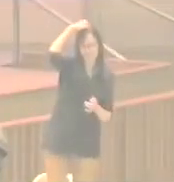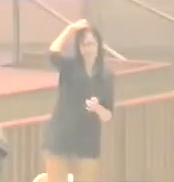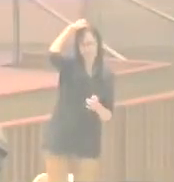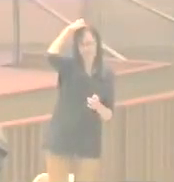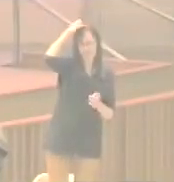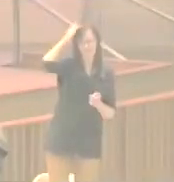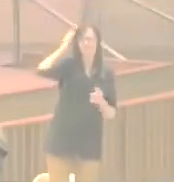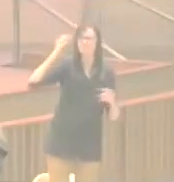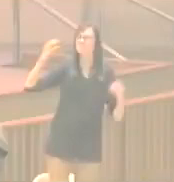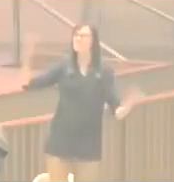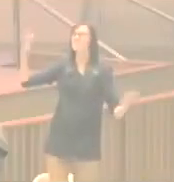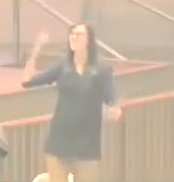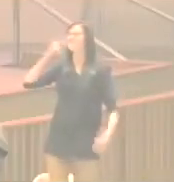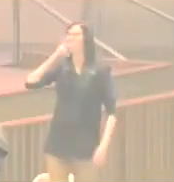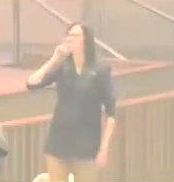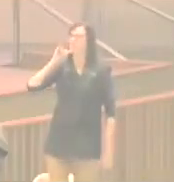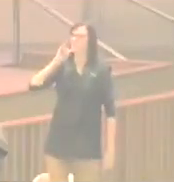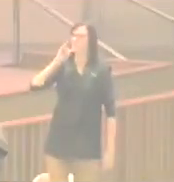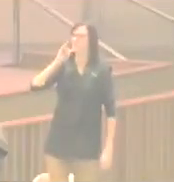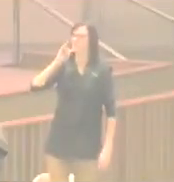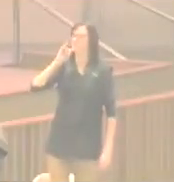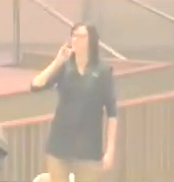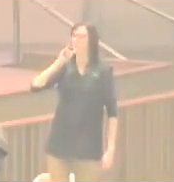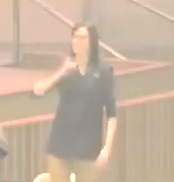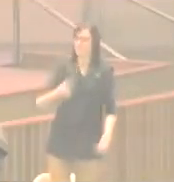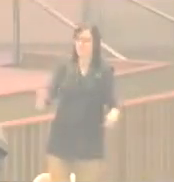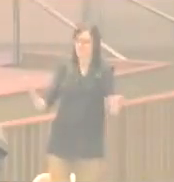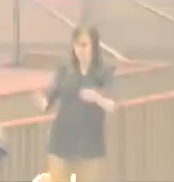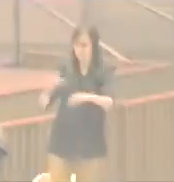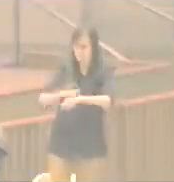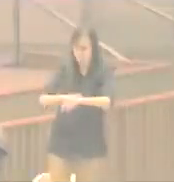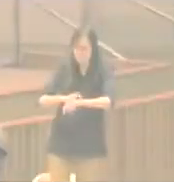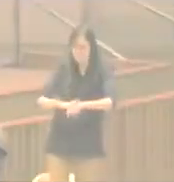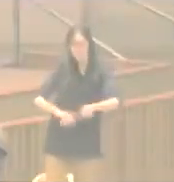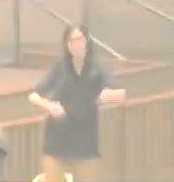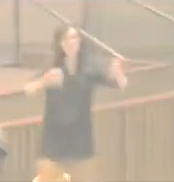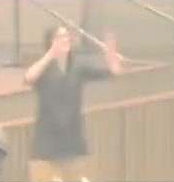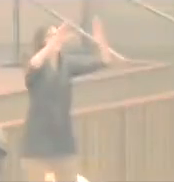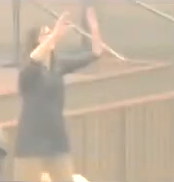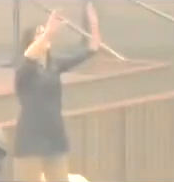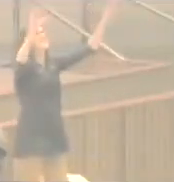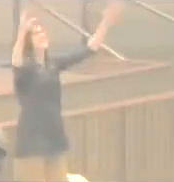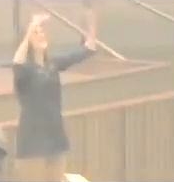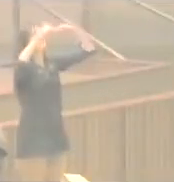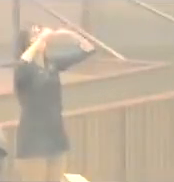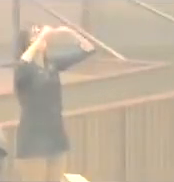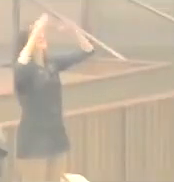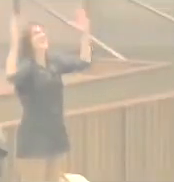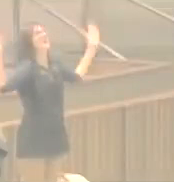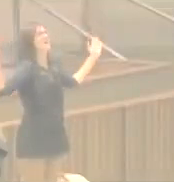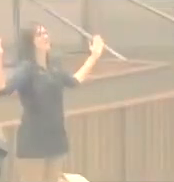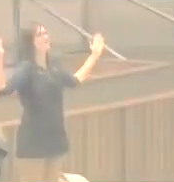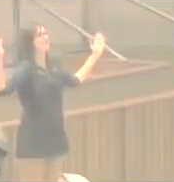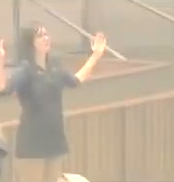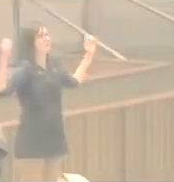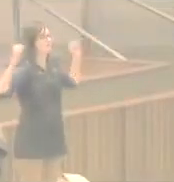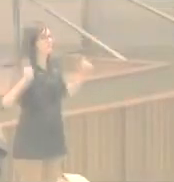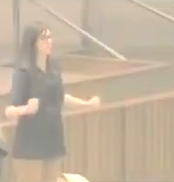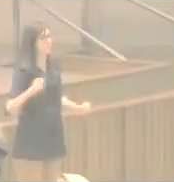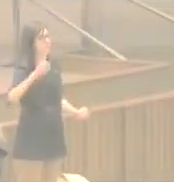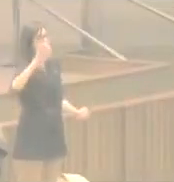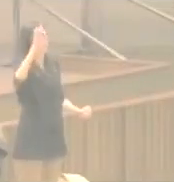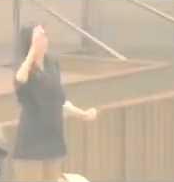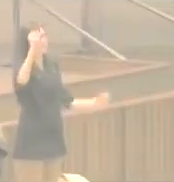Oh Pai, e que nessa hora as janelas do céu se abram e a